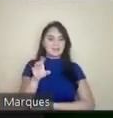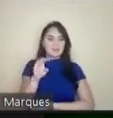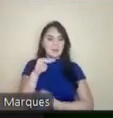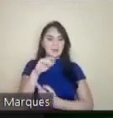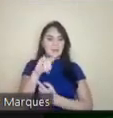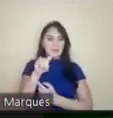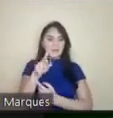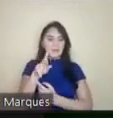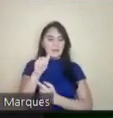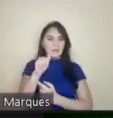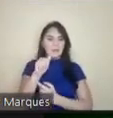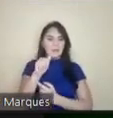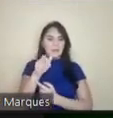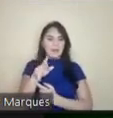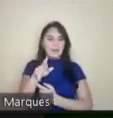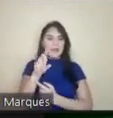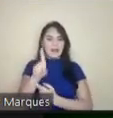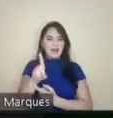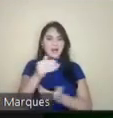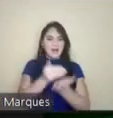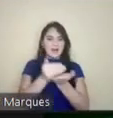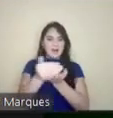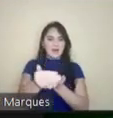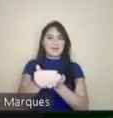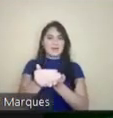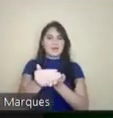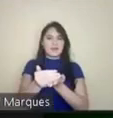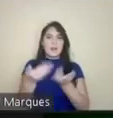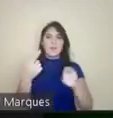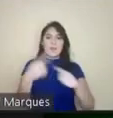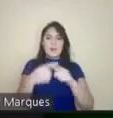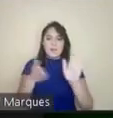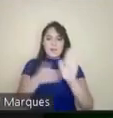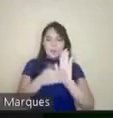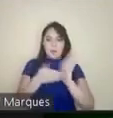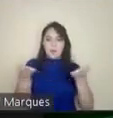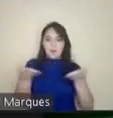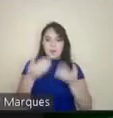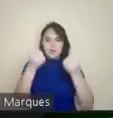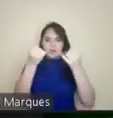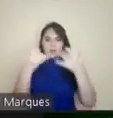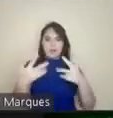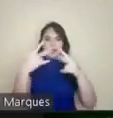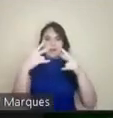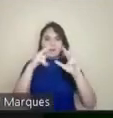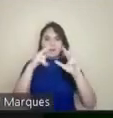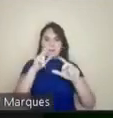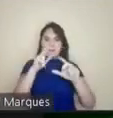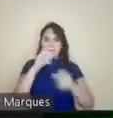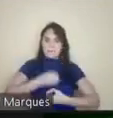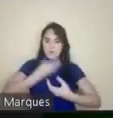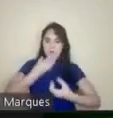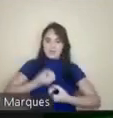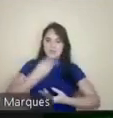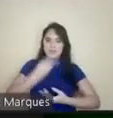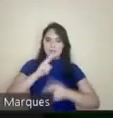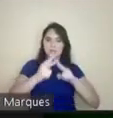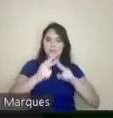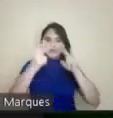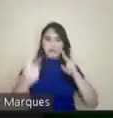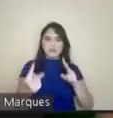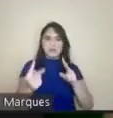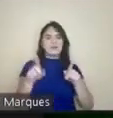falando um pouco desse que a proposta de falar hoje da poesia, teatro e virtualidade, é também trazer o que é que a gente tem feito. Eu queria, então, que